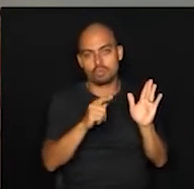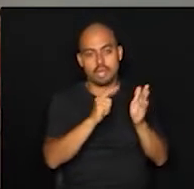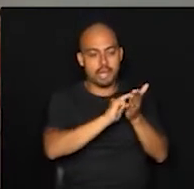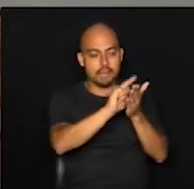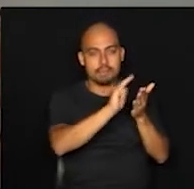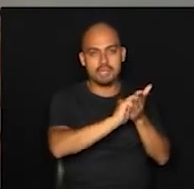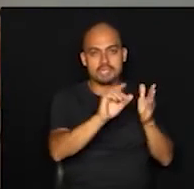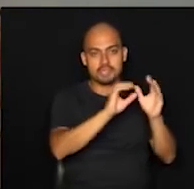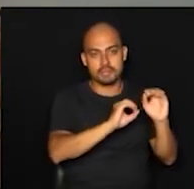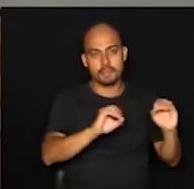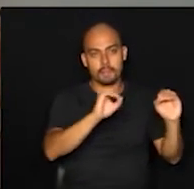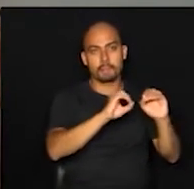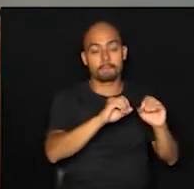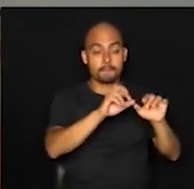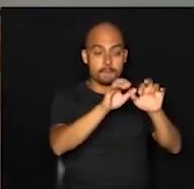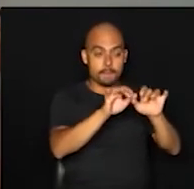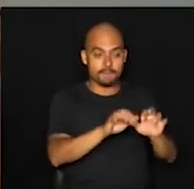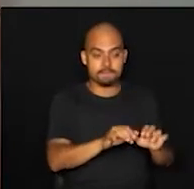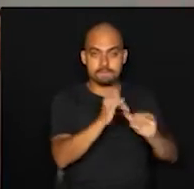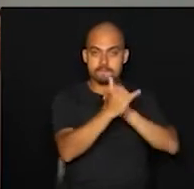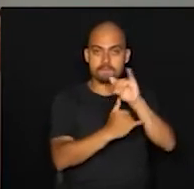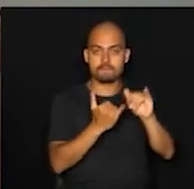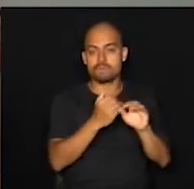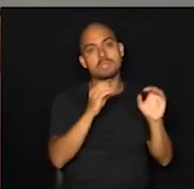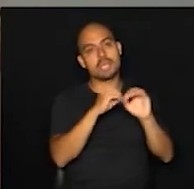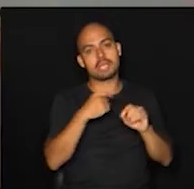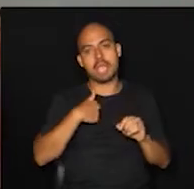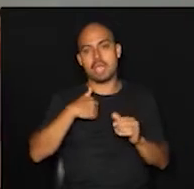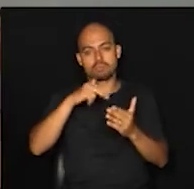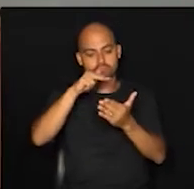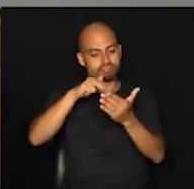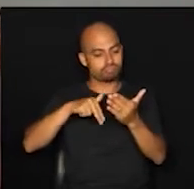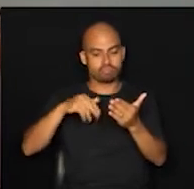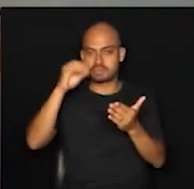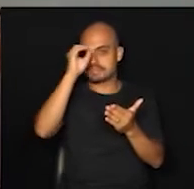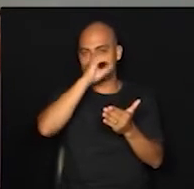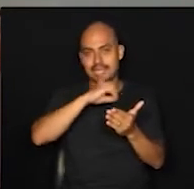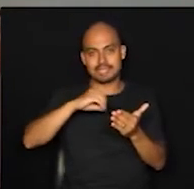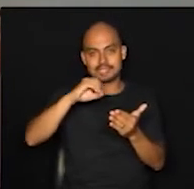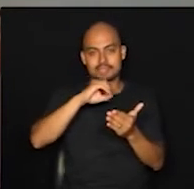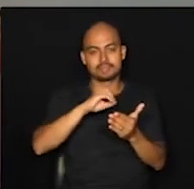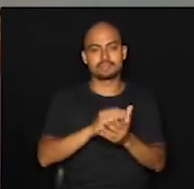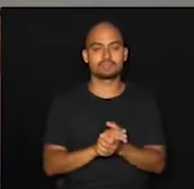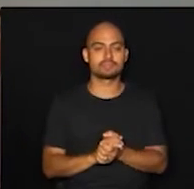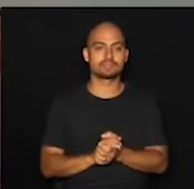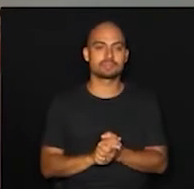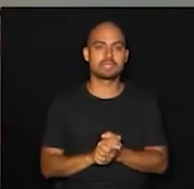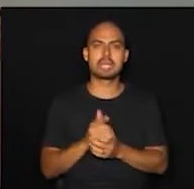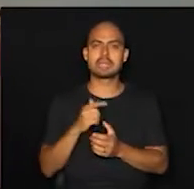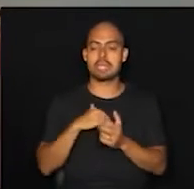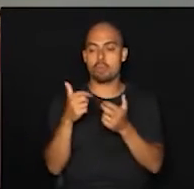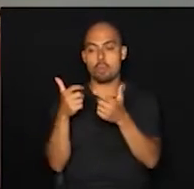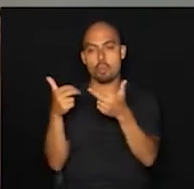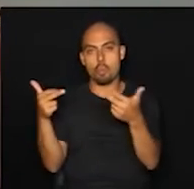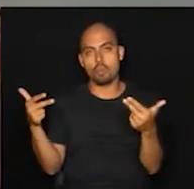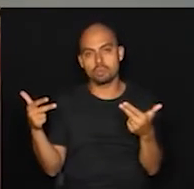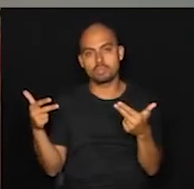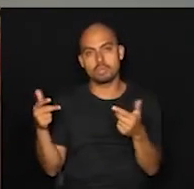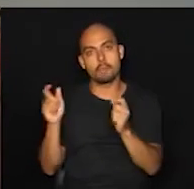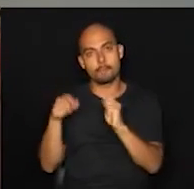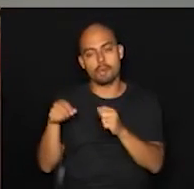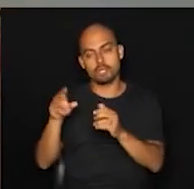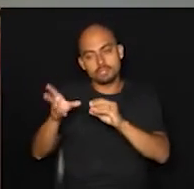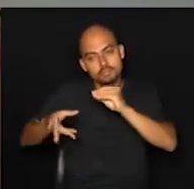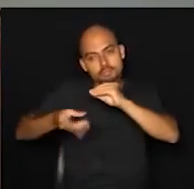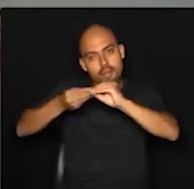higienizado, catalogado, digitalizado. Então, eu mesmo não sei dizer coisas que haja aqui e que ampliam o que está no